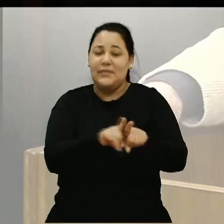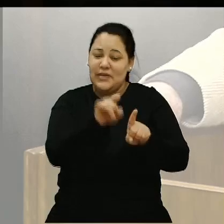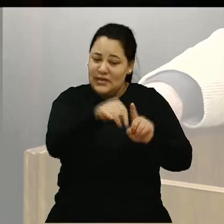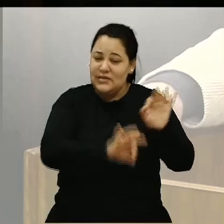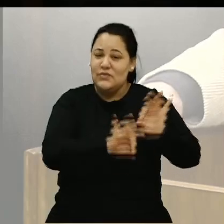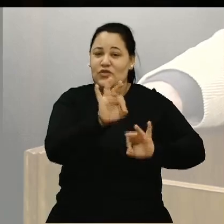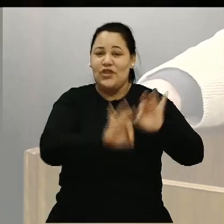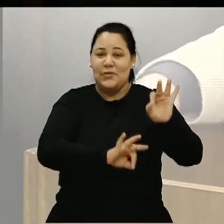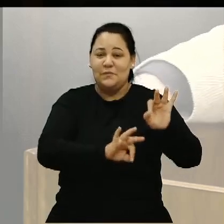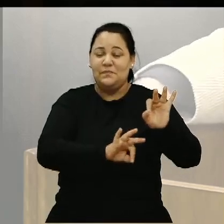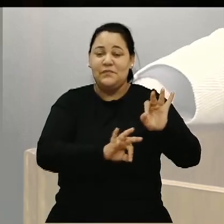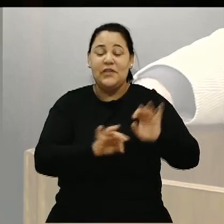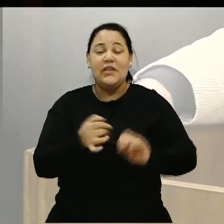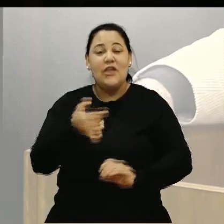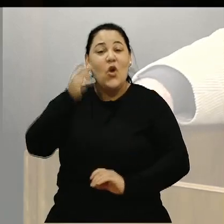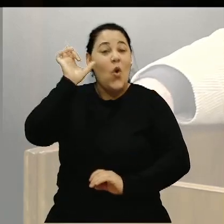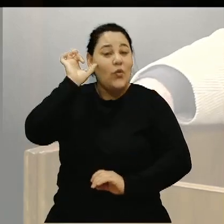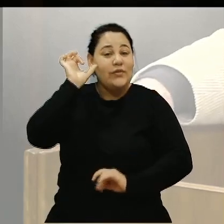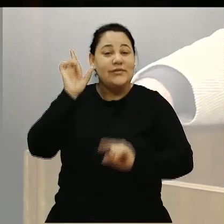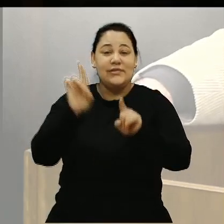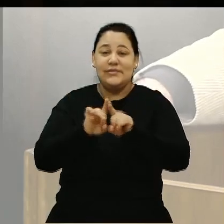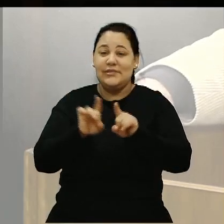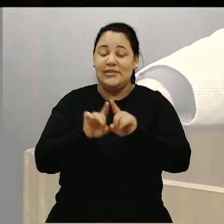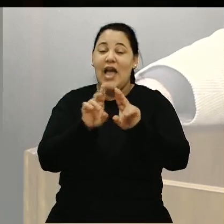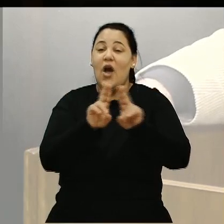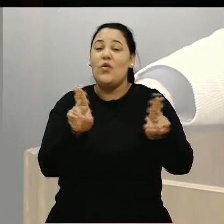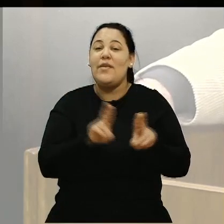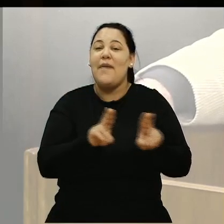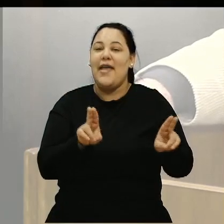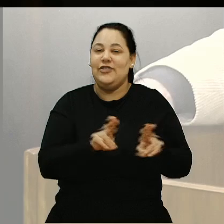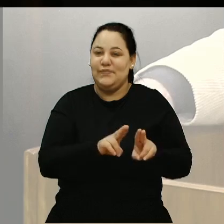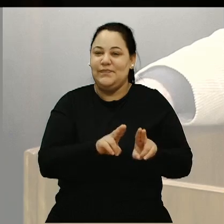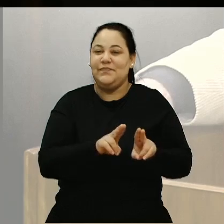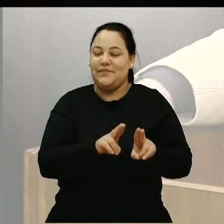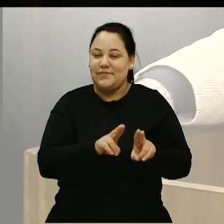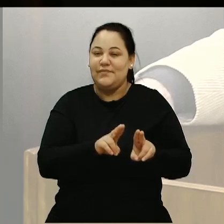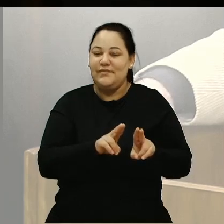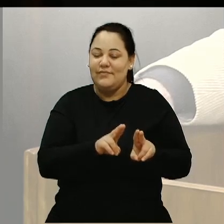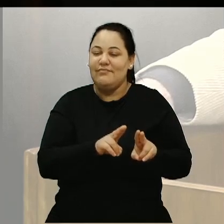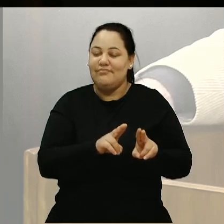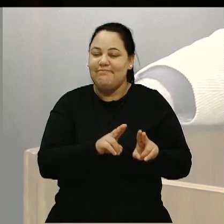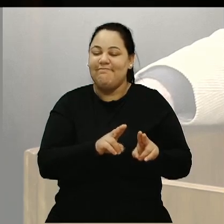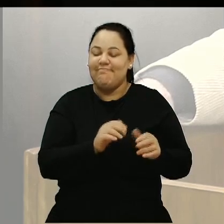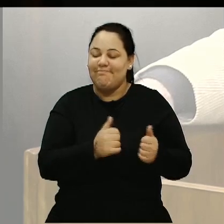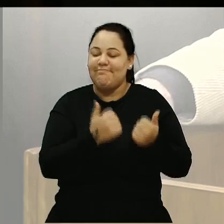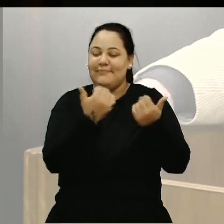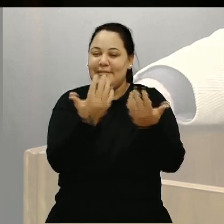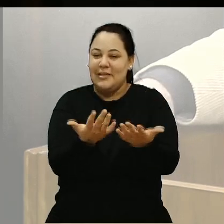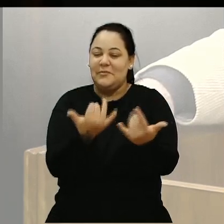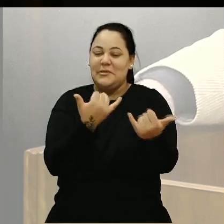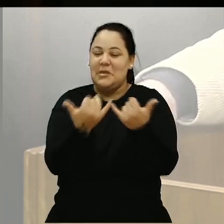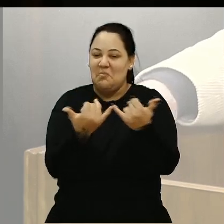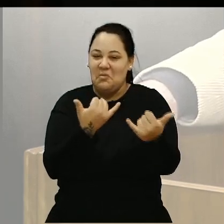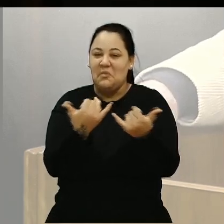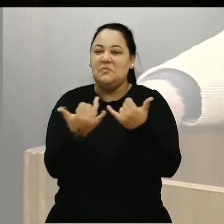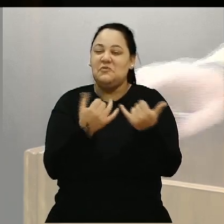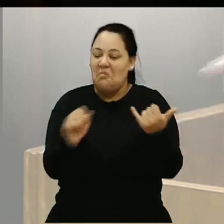projeto. E ontem a Unimed, dando um exemplo de grandeza e